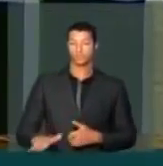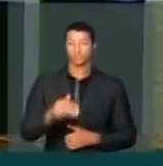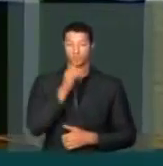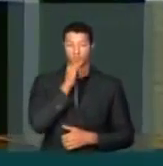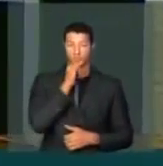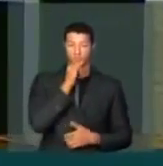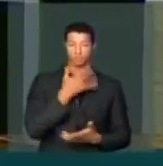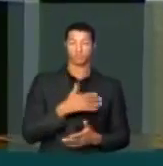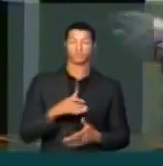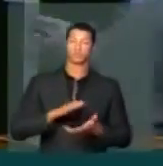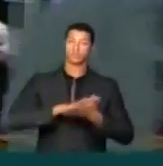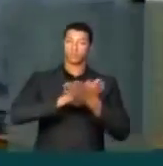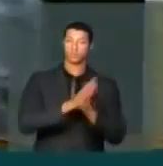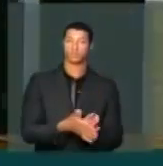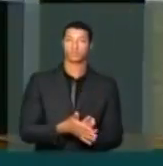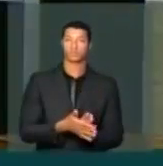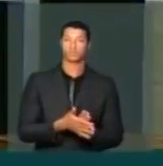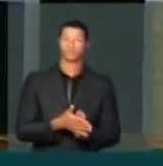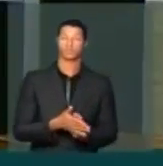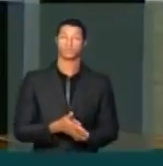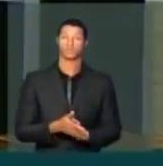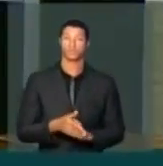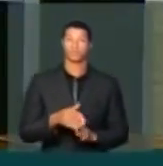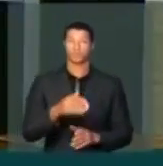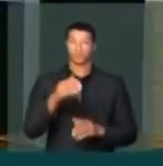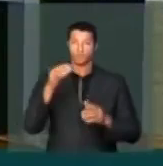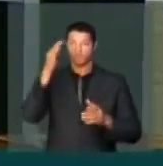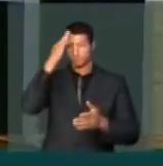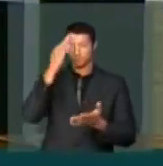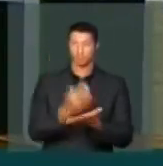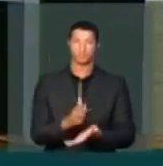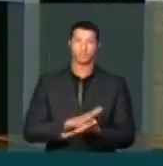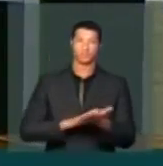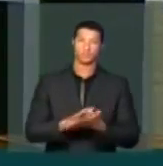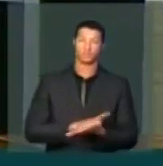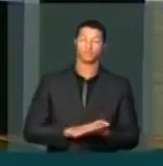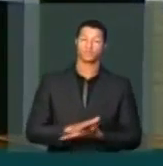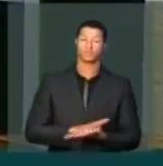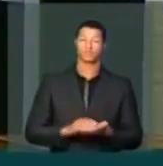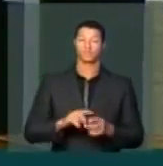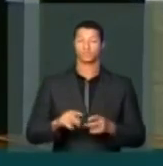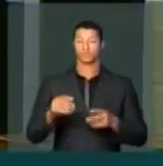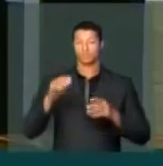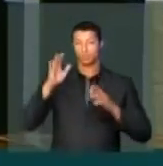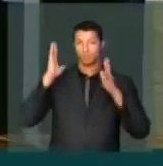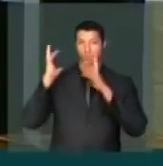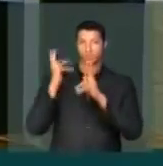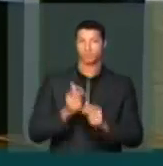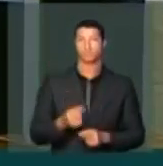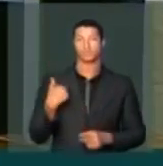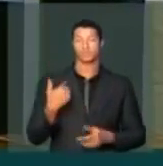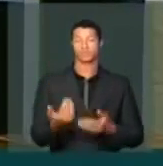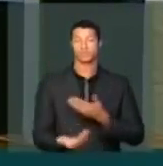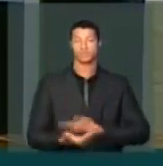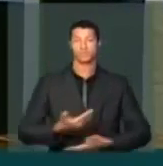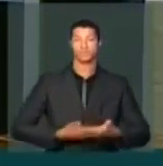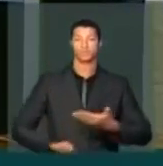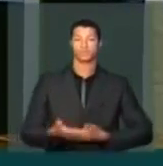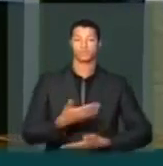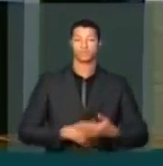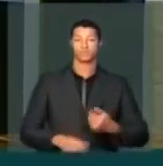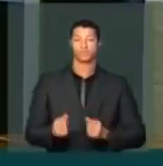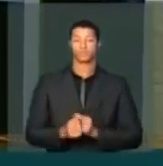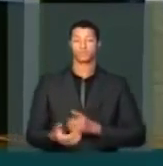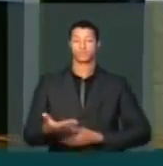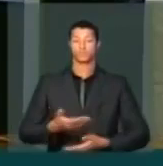exemplo. Combatamos a intolerância em solo pátrio, mas revisemos nossas relações com países